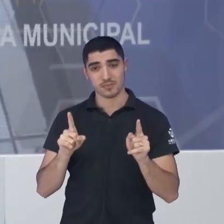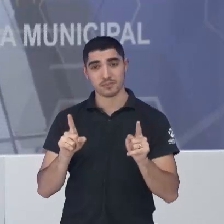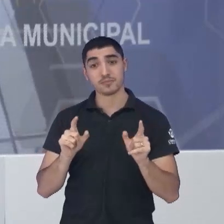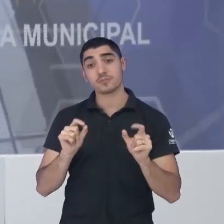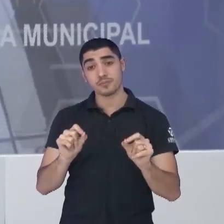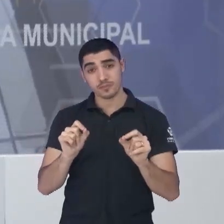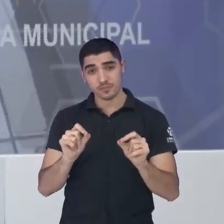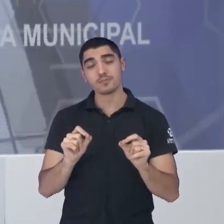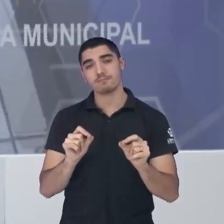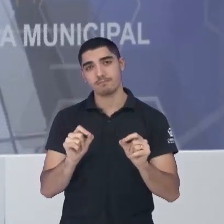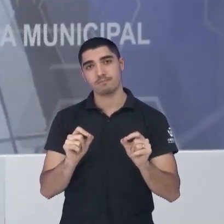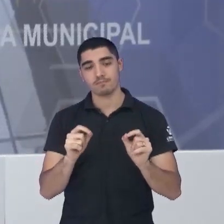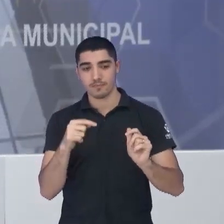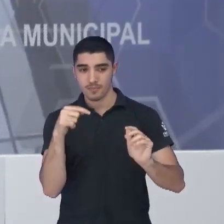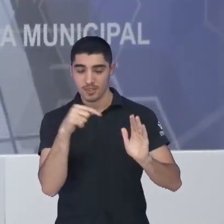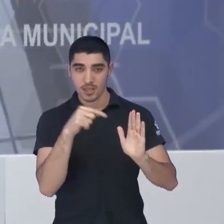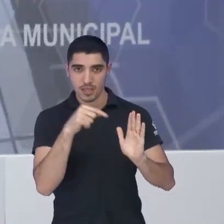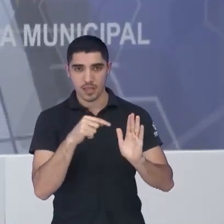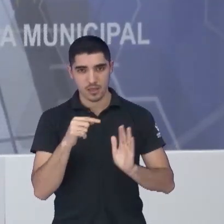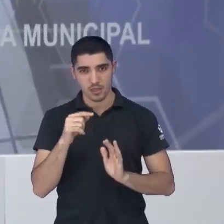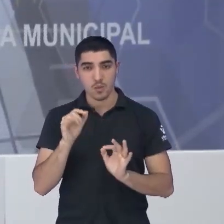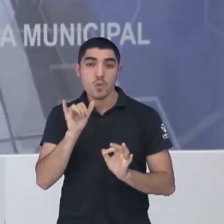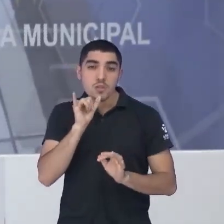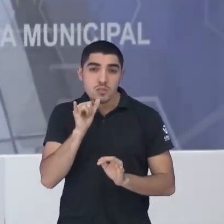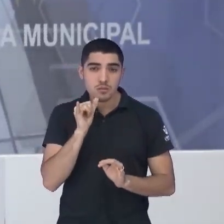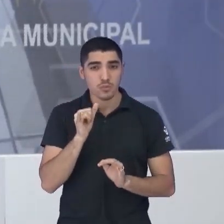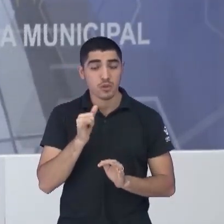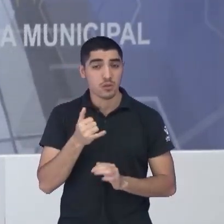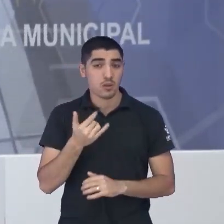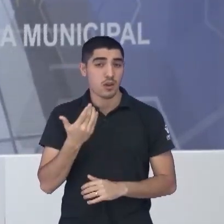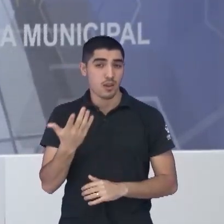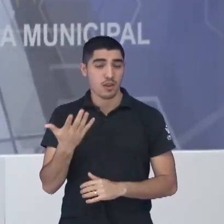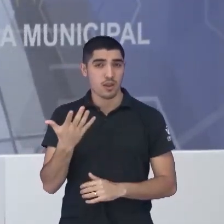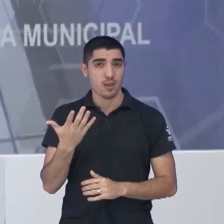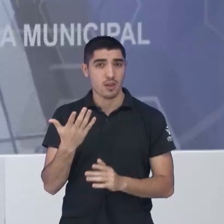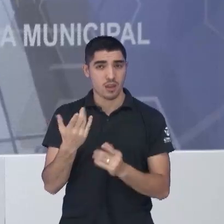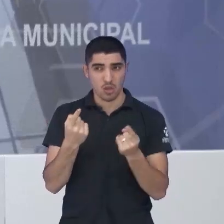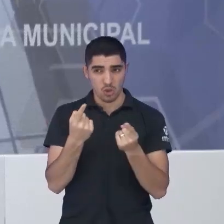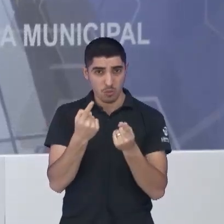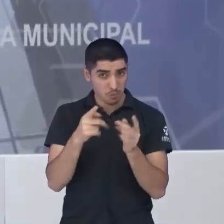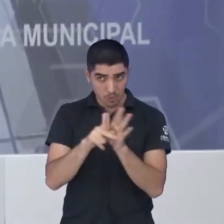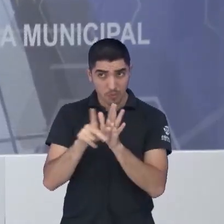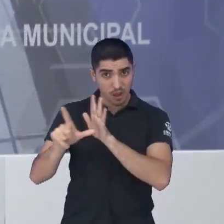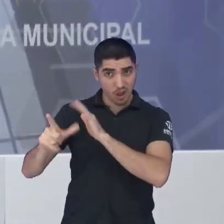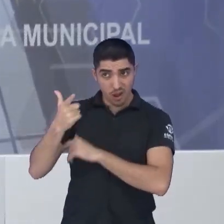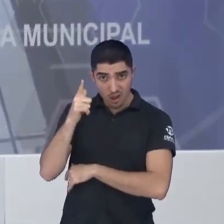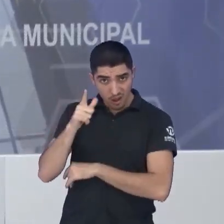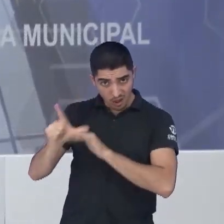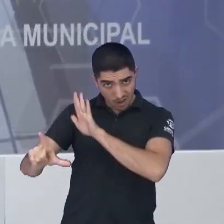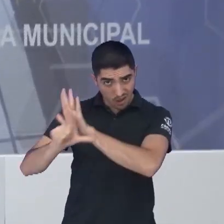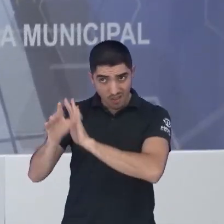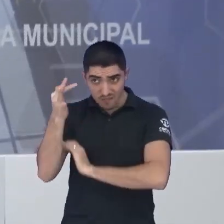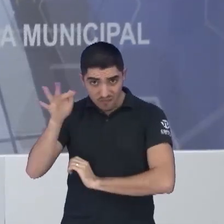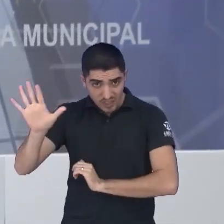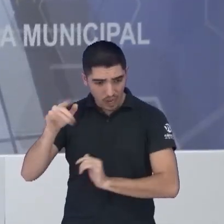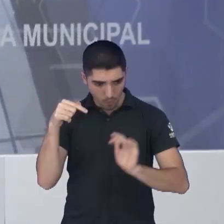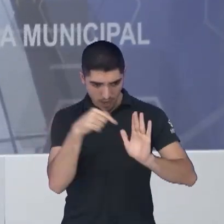perspectiva legal de que, como não se trata de confronto à legislação federal, é possível que o município